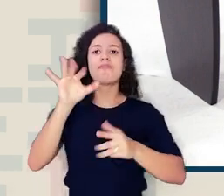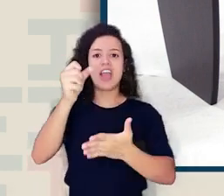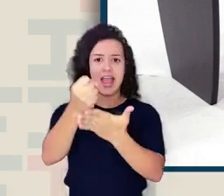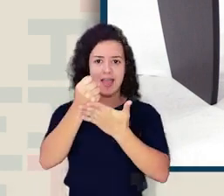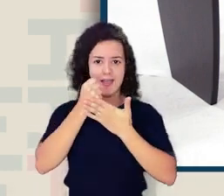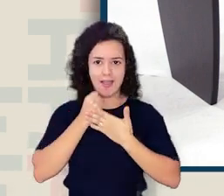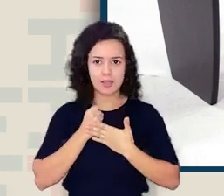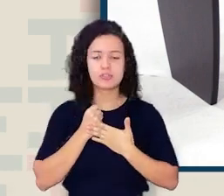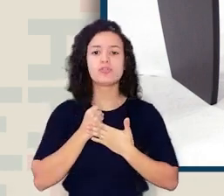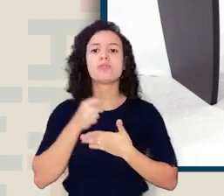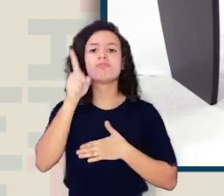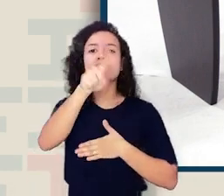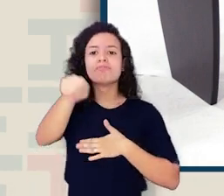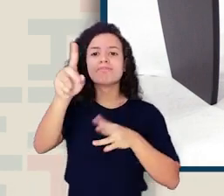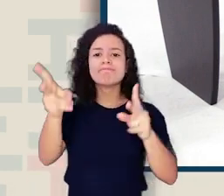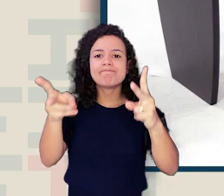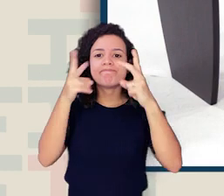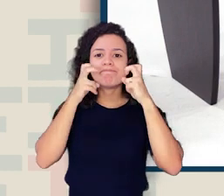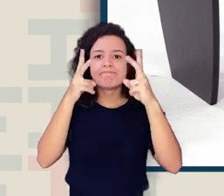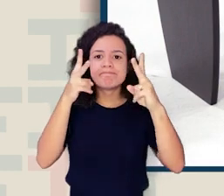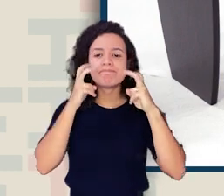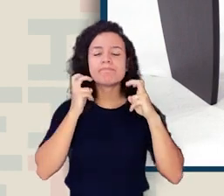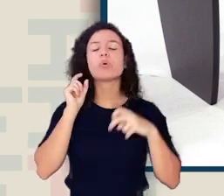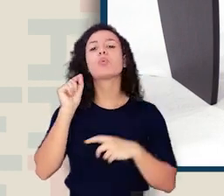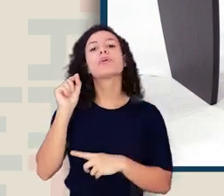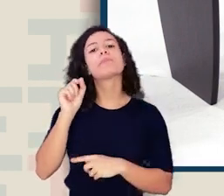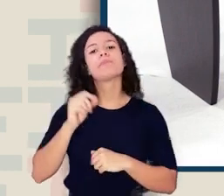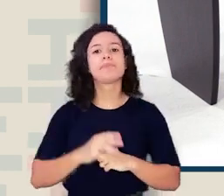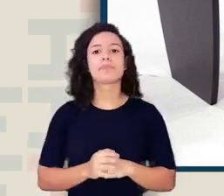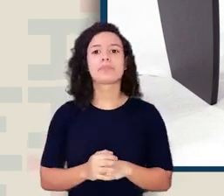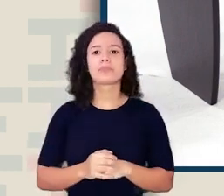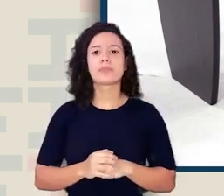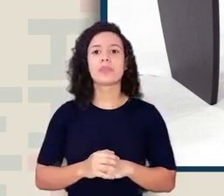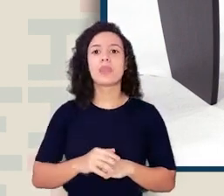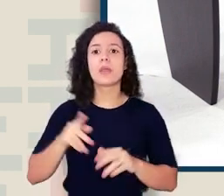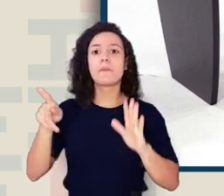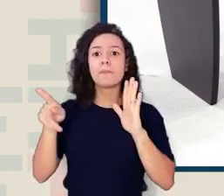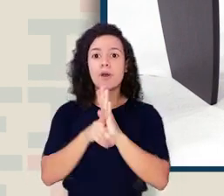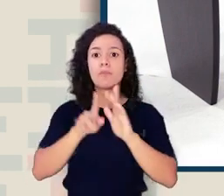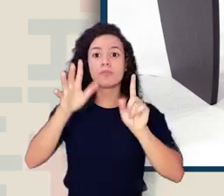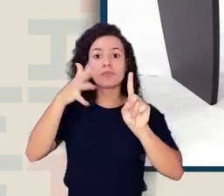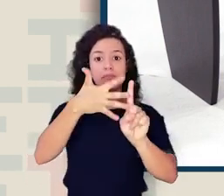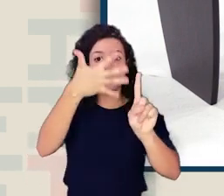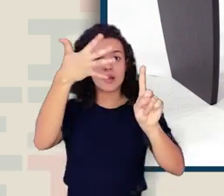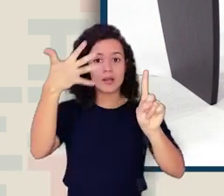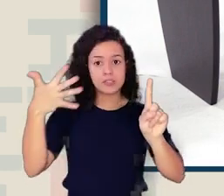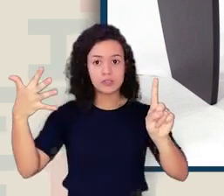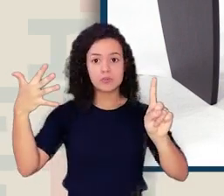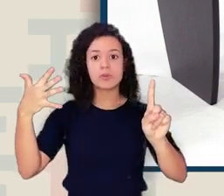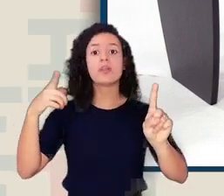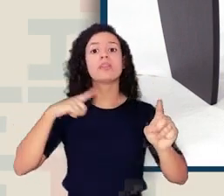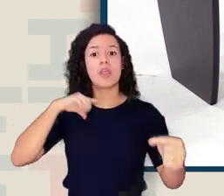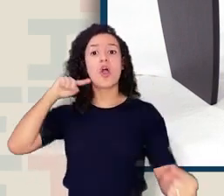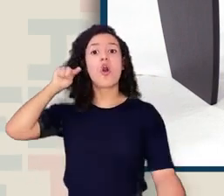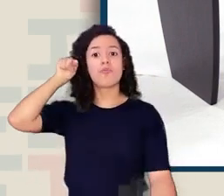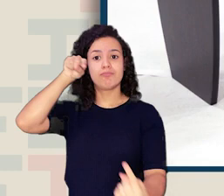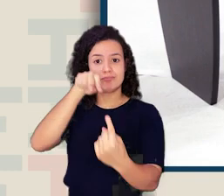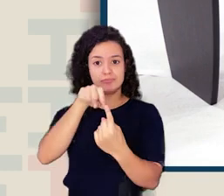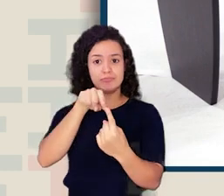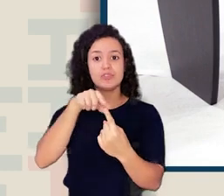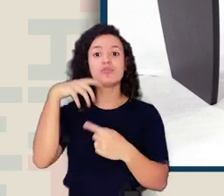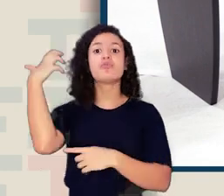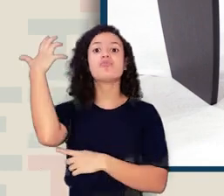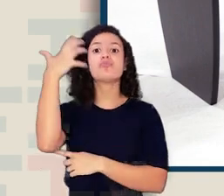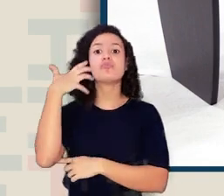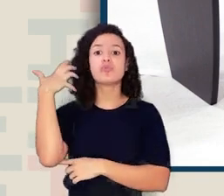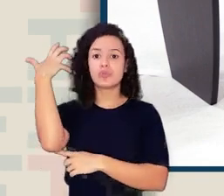vai, inclusive, ajudar você a perceber que, para além de um registro da partitura, há toda uma